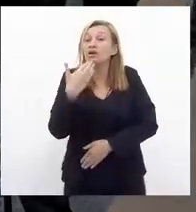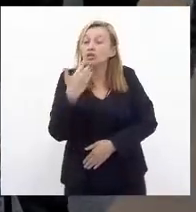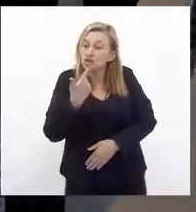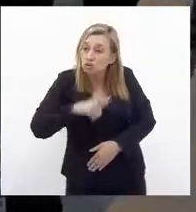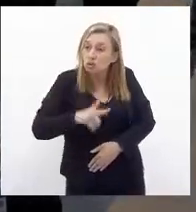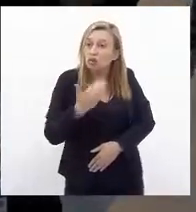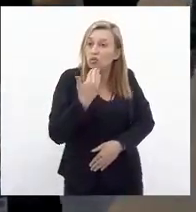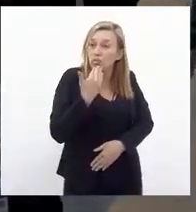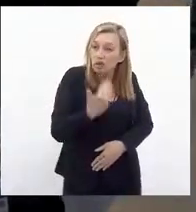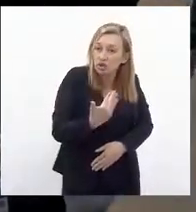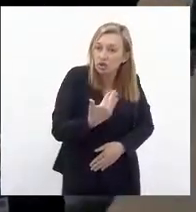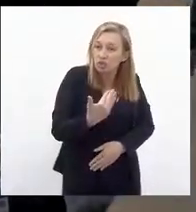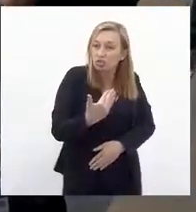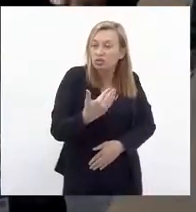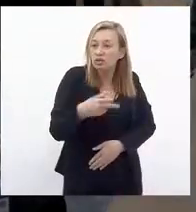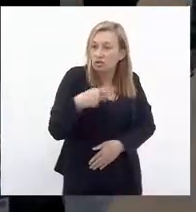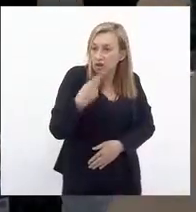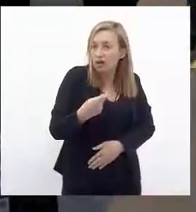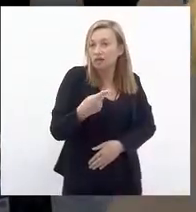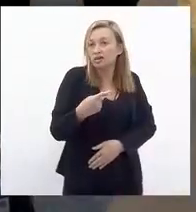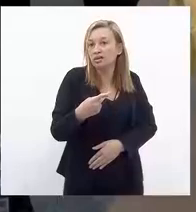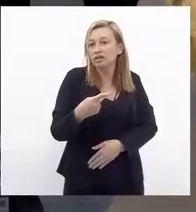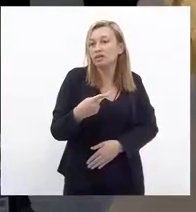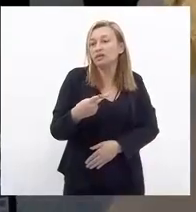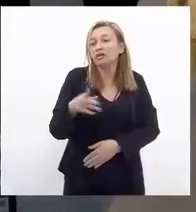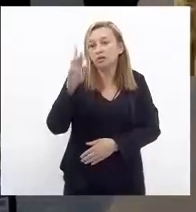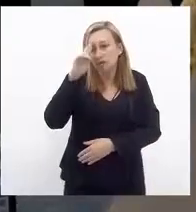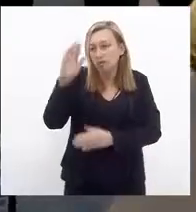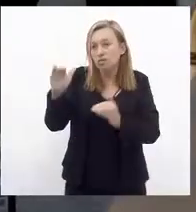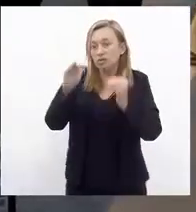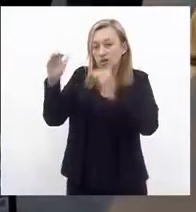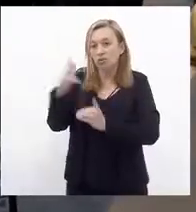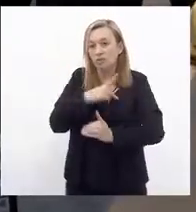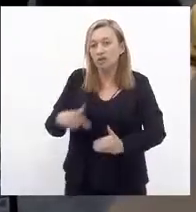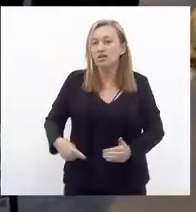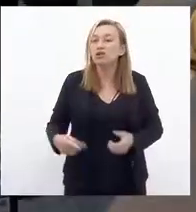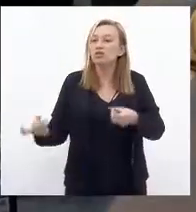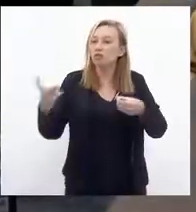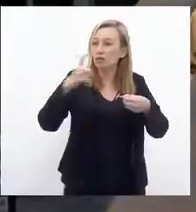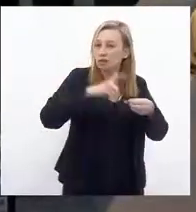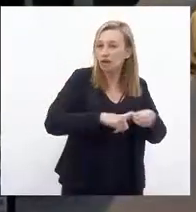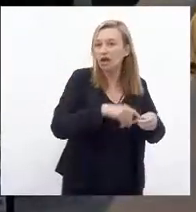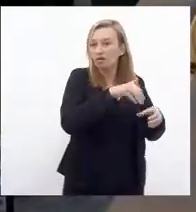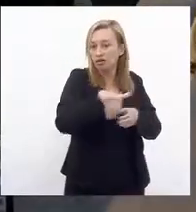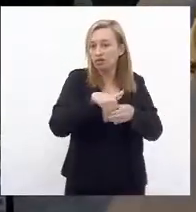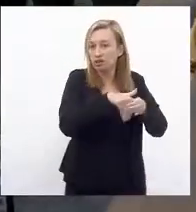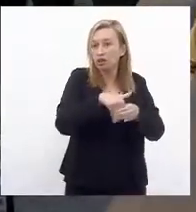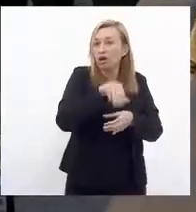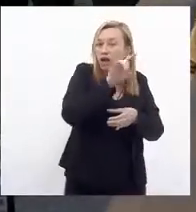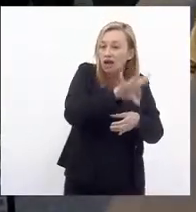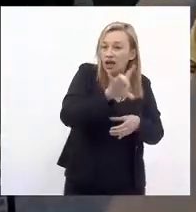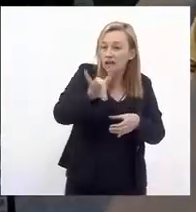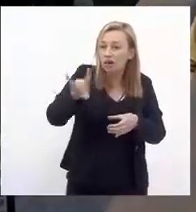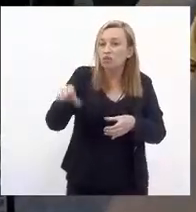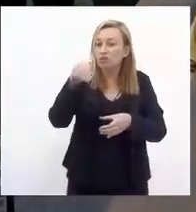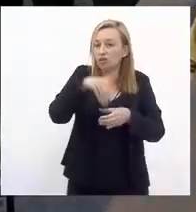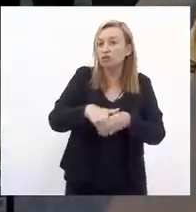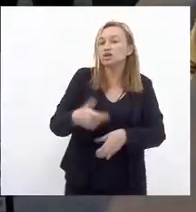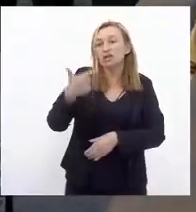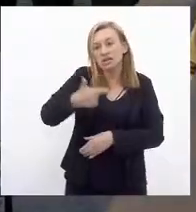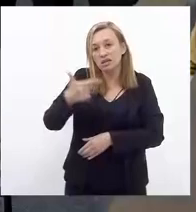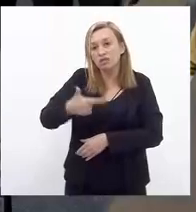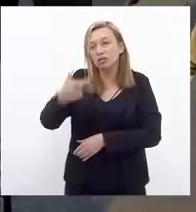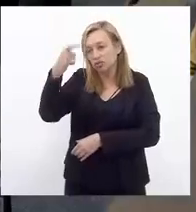faço mais uma vez essa ponderação para vossa excelência Para retomar a votação que cada um lote